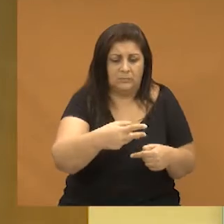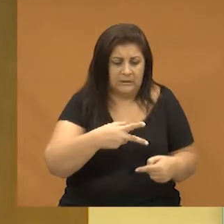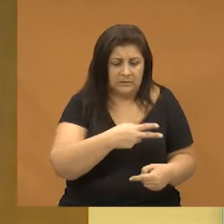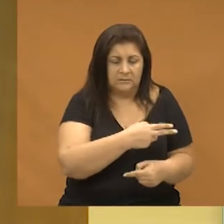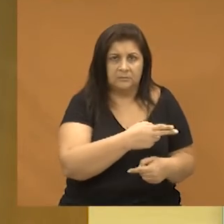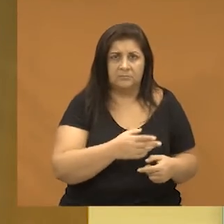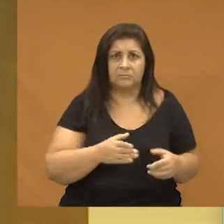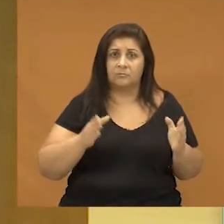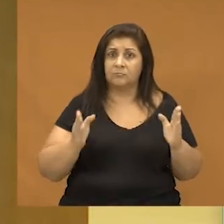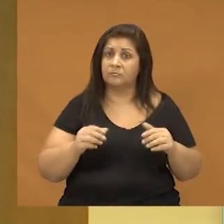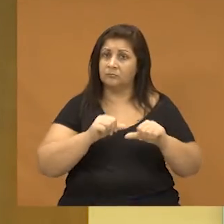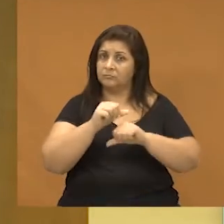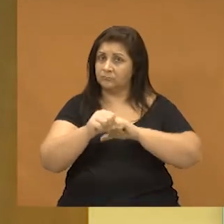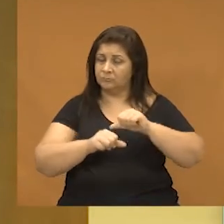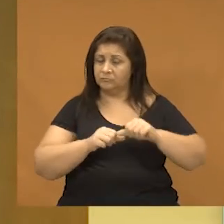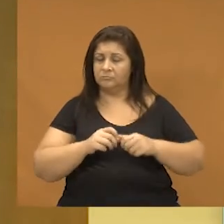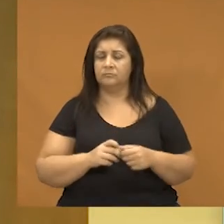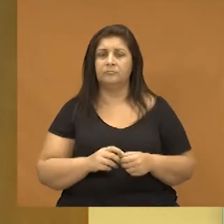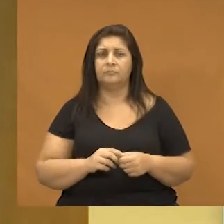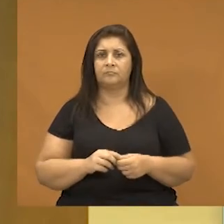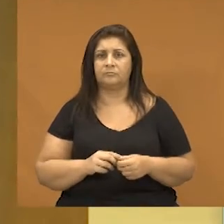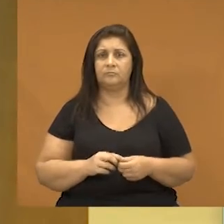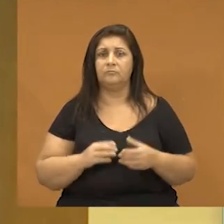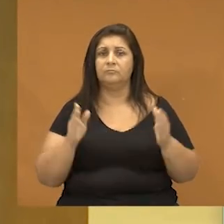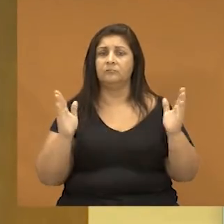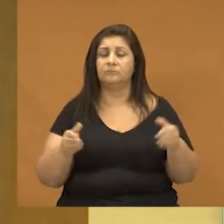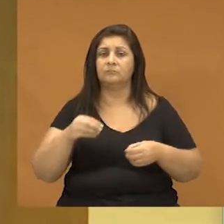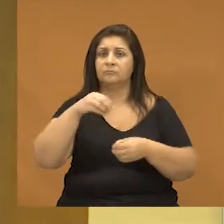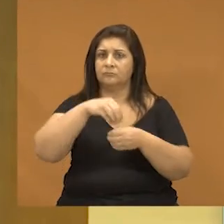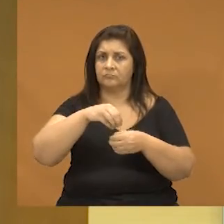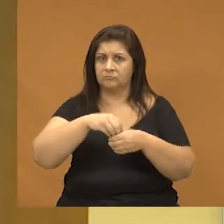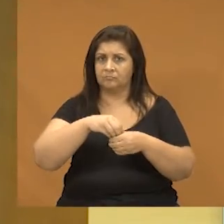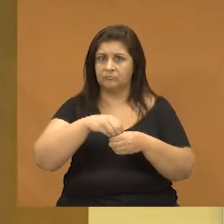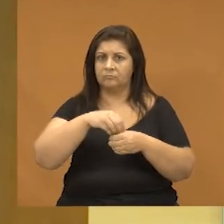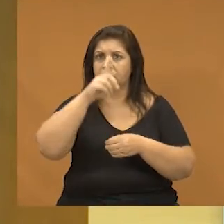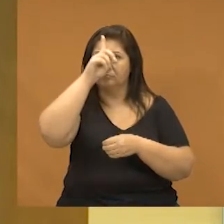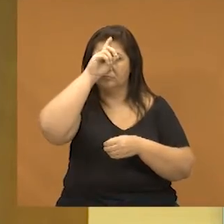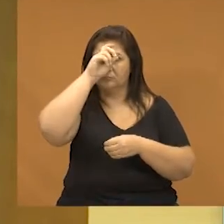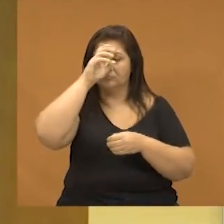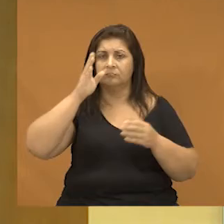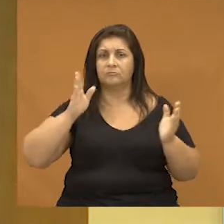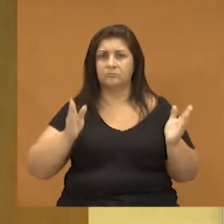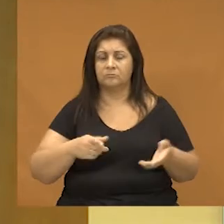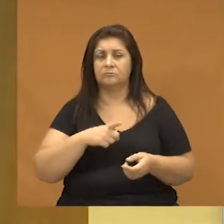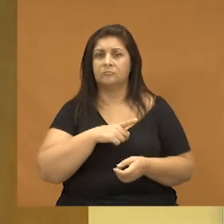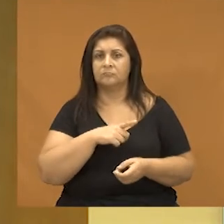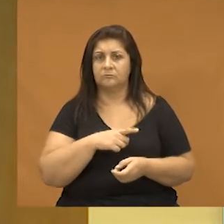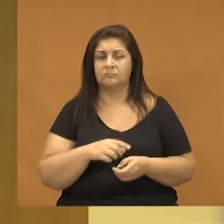a Santa Casa mudou de cenário. Hoje, dentro da Santa Casa, já existem